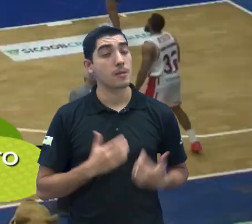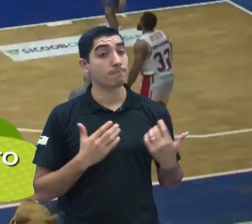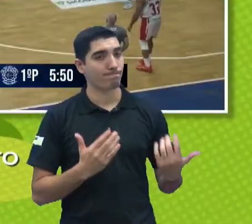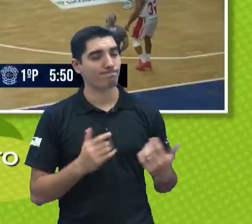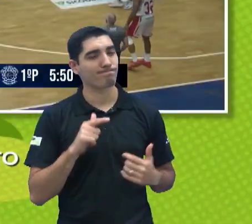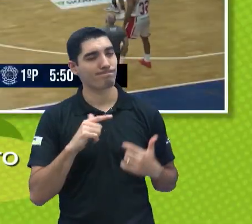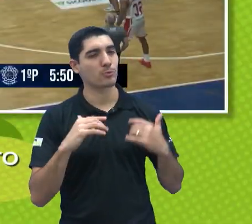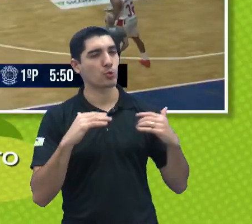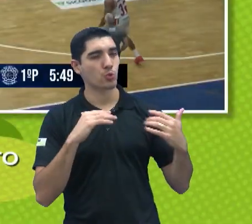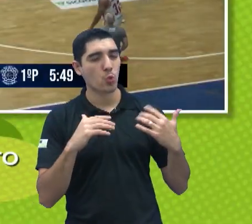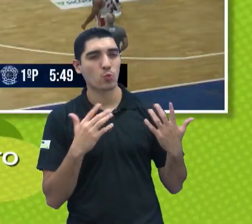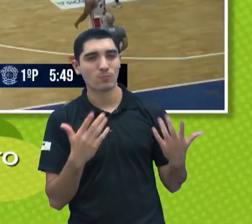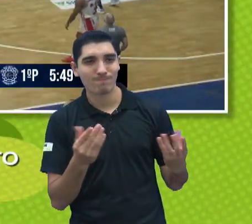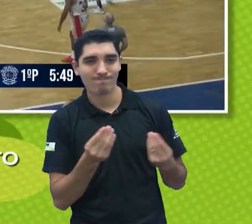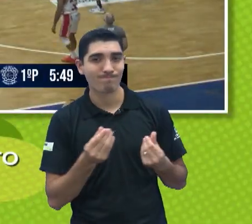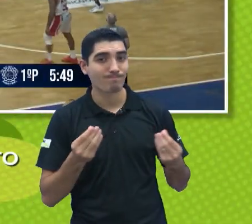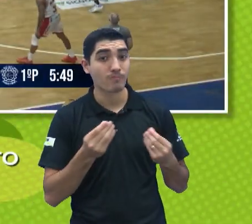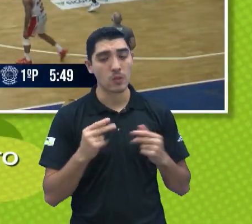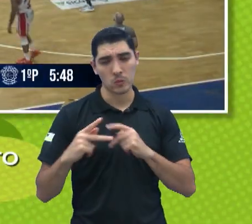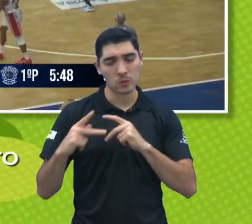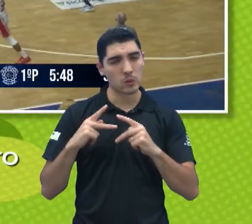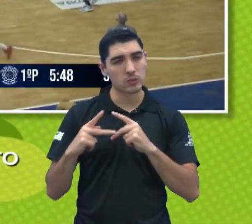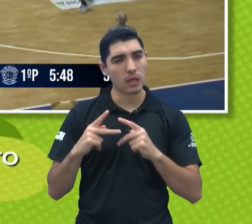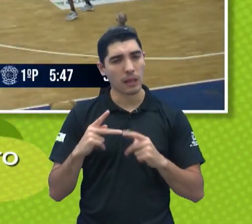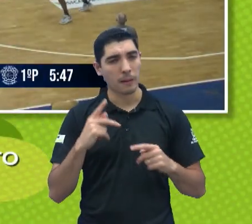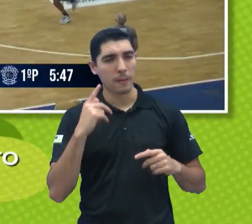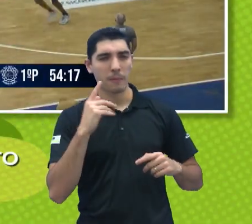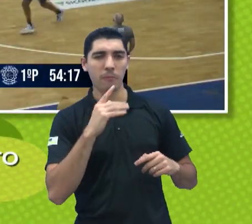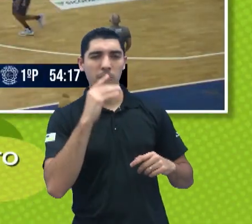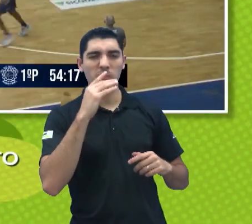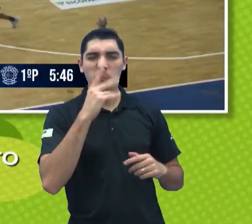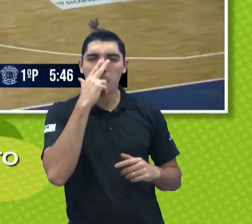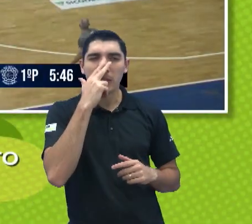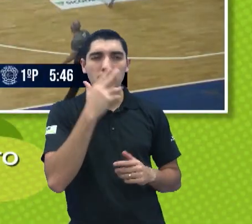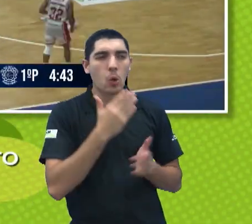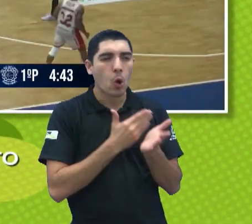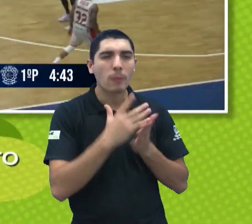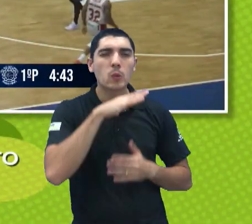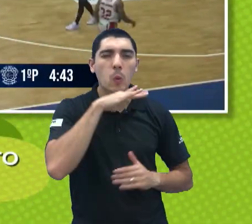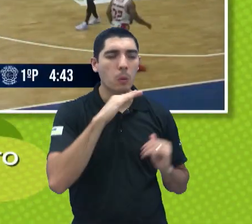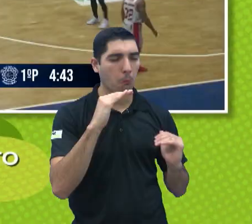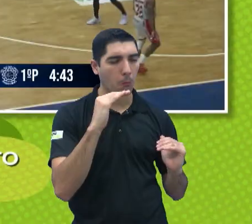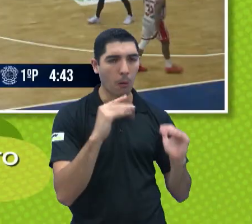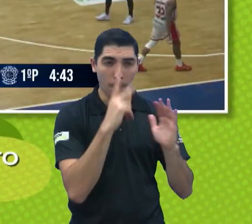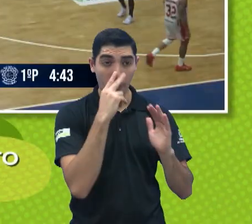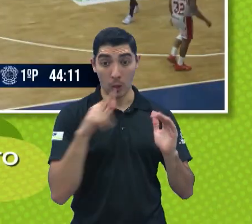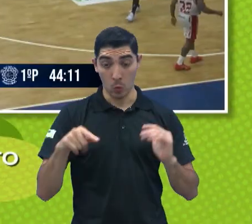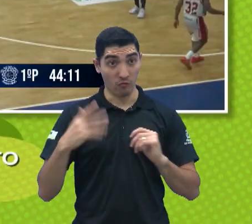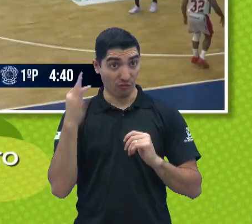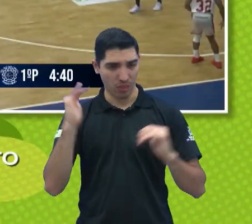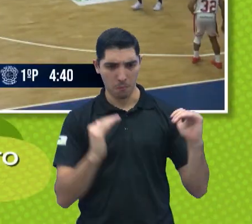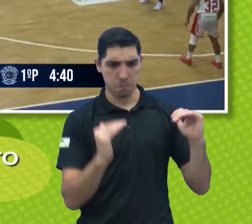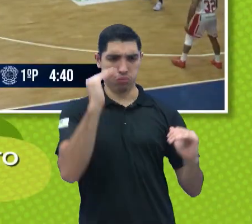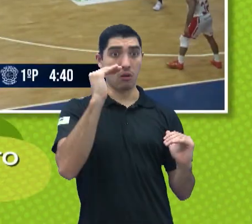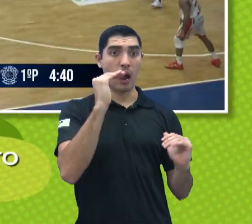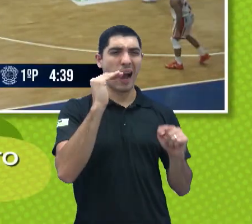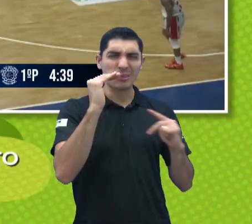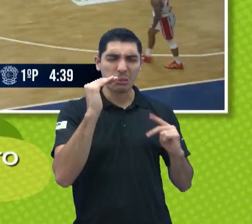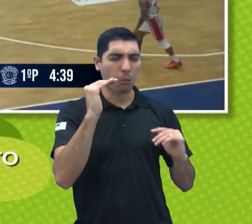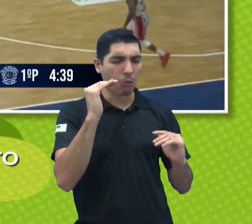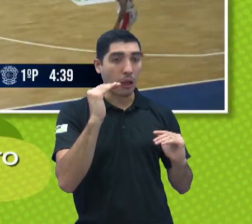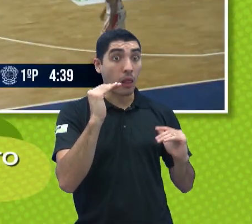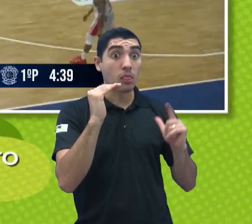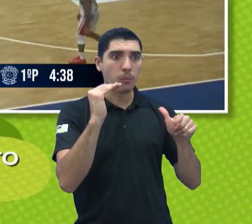o São José começou muito mal, parecia que seria um placar elástico, mas depois o time joseense conseguiu ir buscar o resultado, até